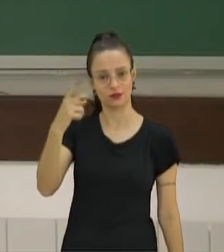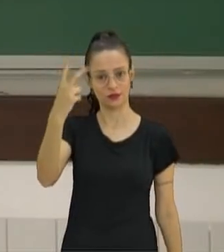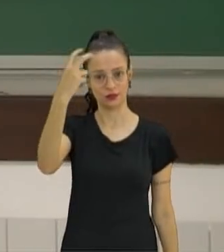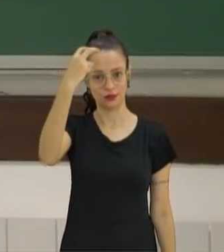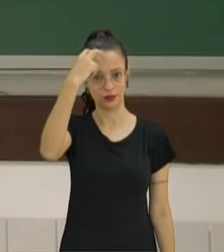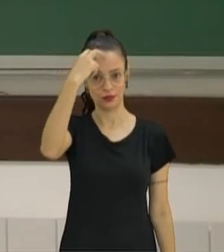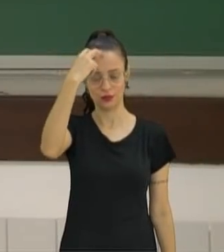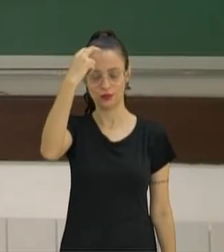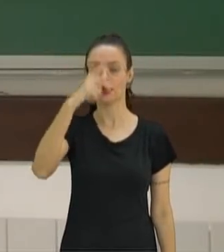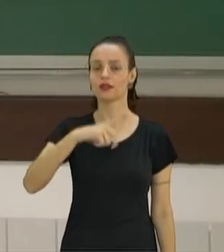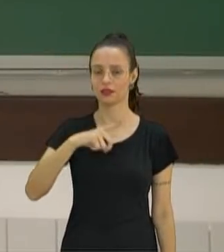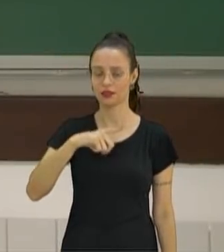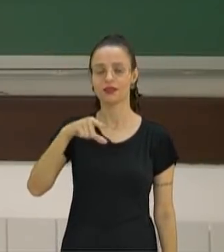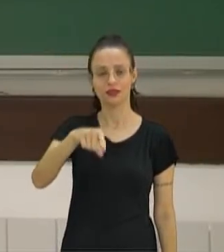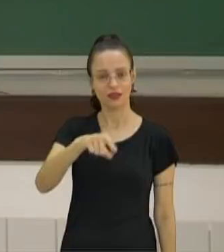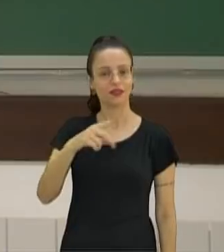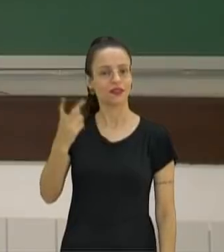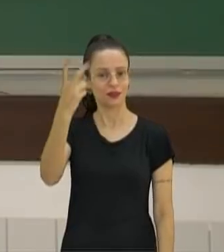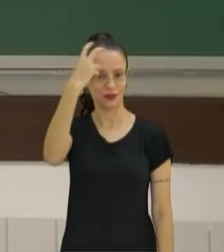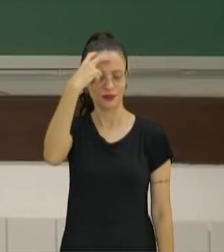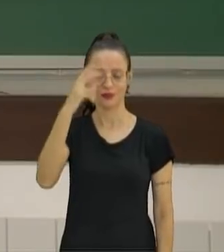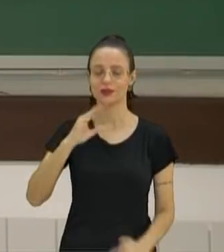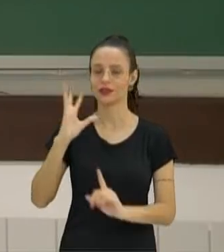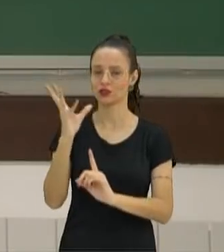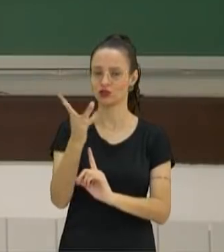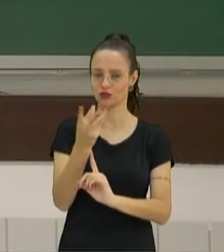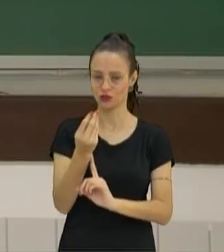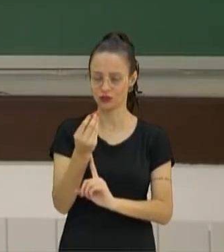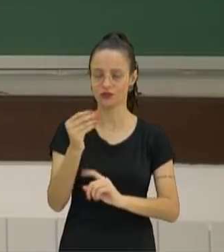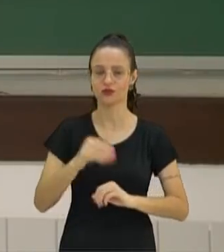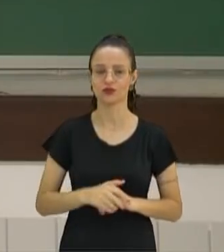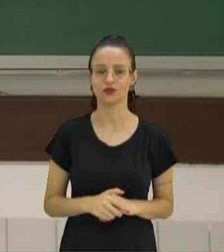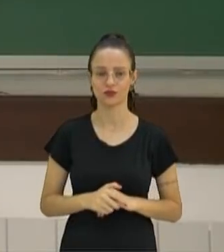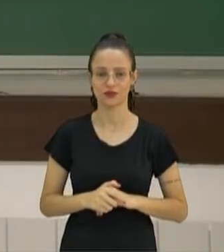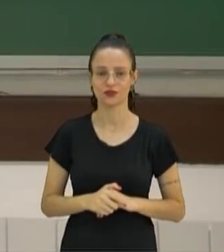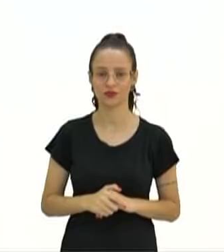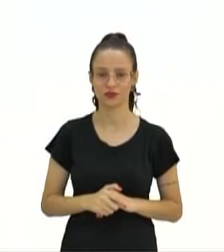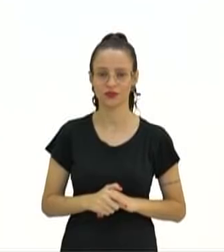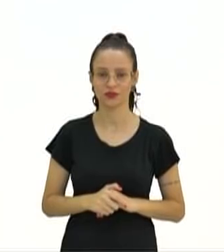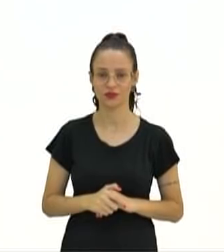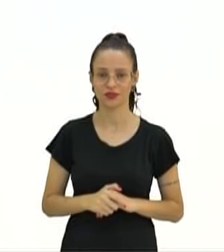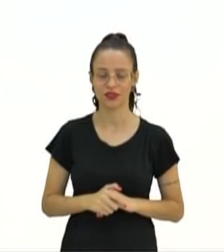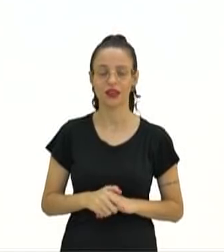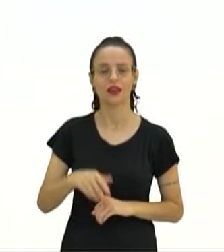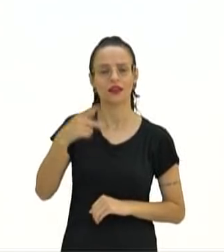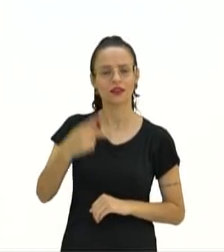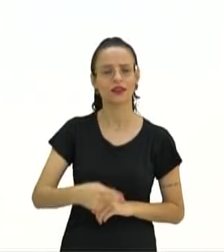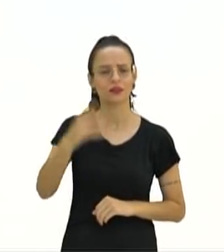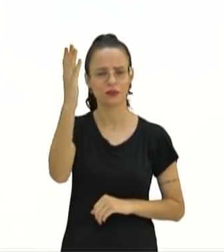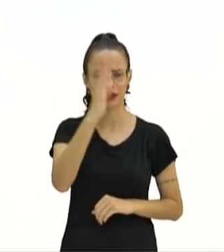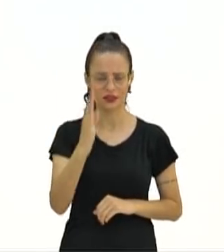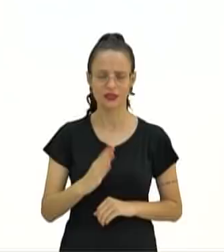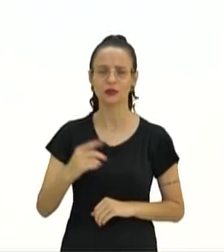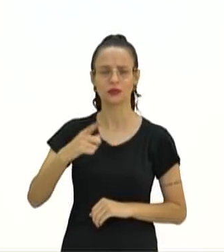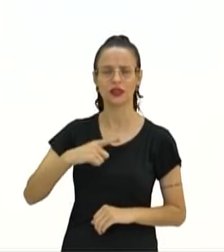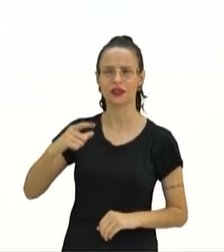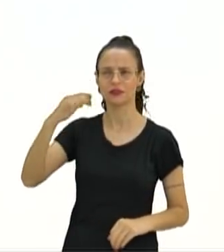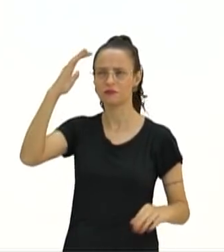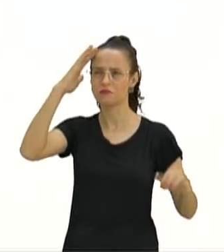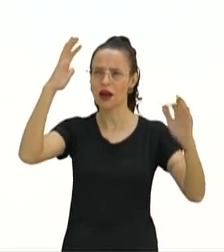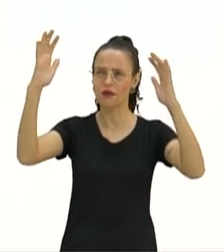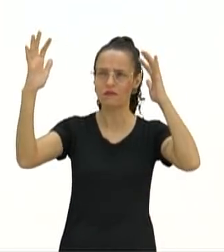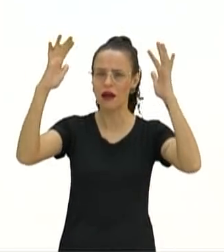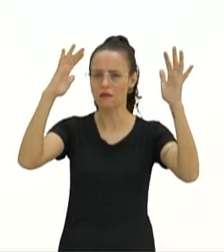cultura que permeia aí a cultura indígena. Olha lá. Será que no Brasil existem seres imaginários?